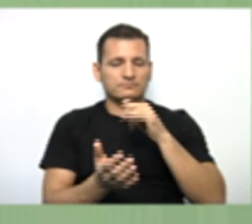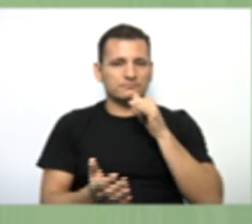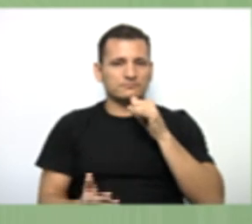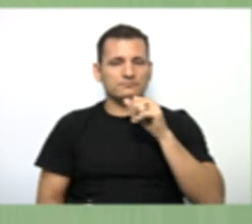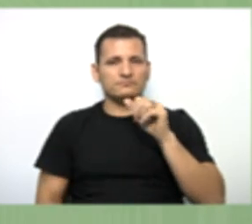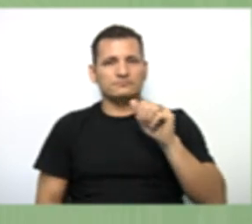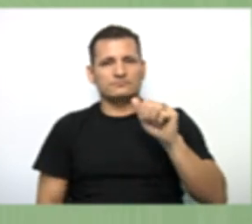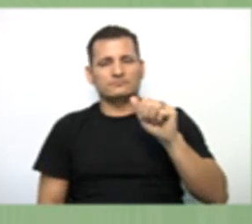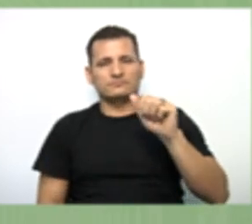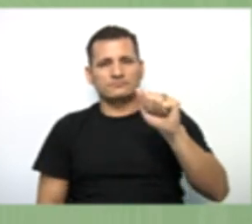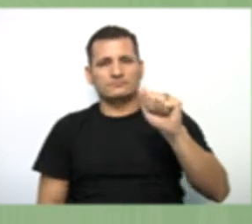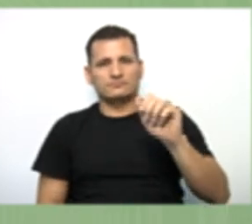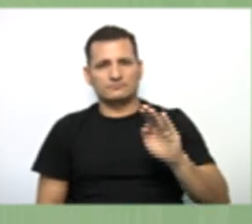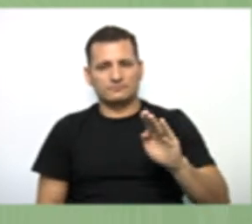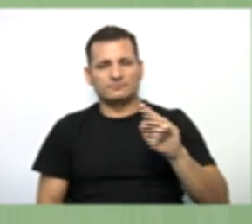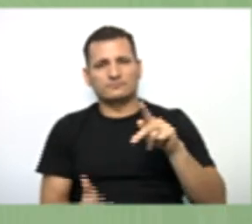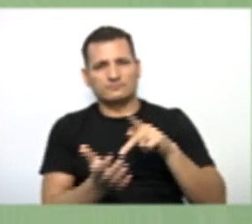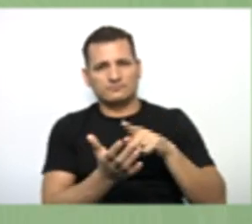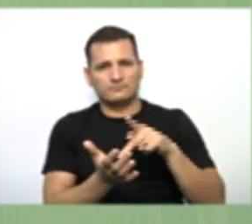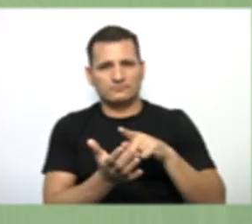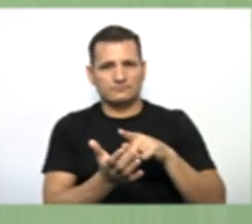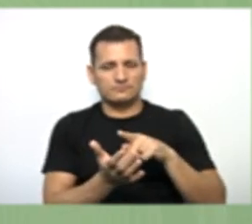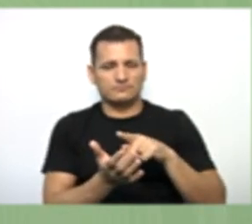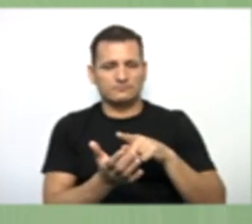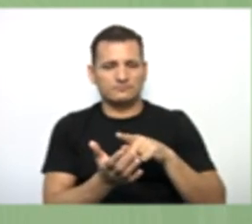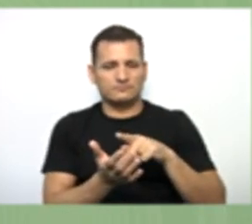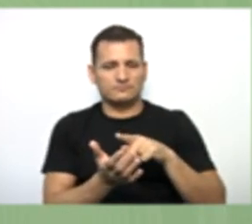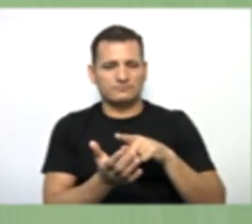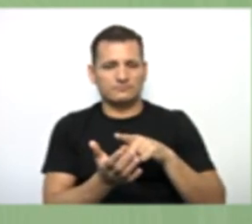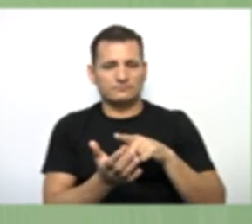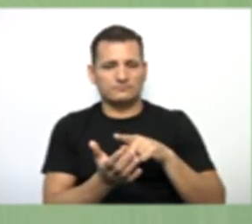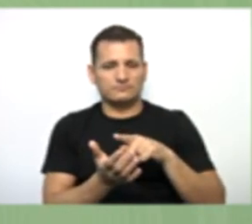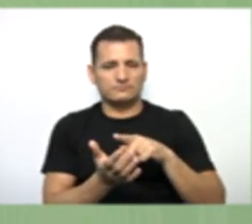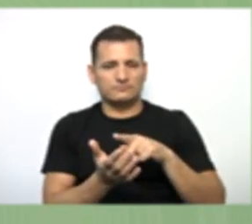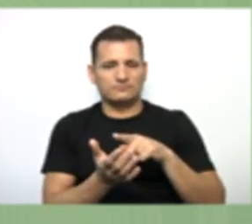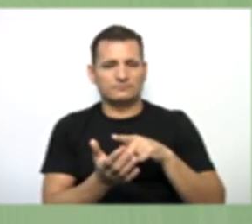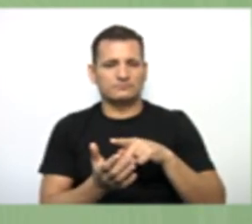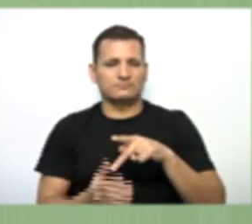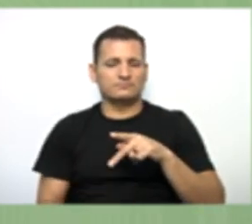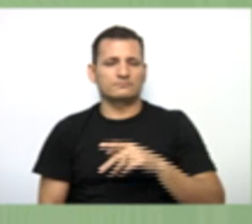o B for verdadeiro. Essa é a diferença. No E,